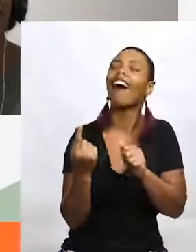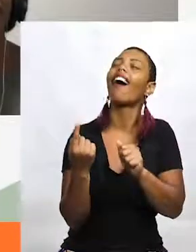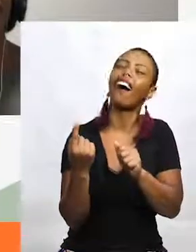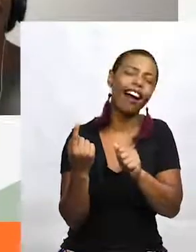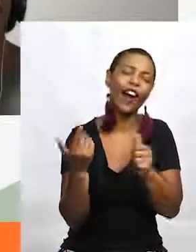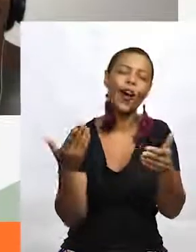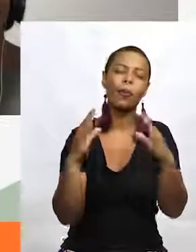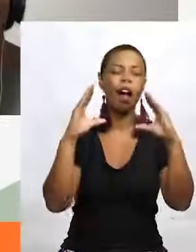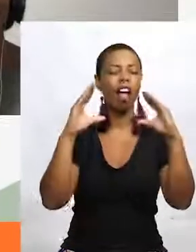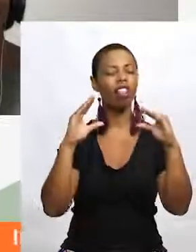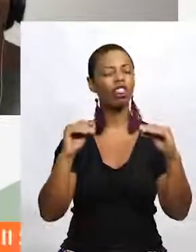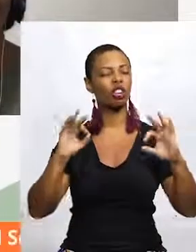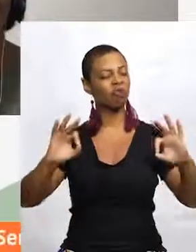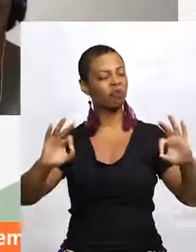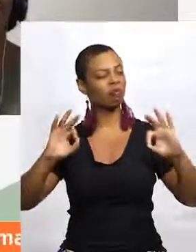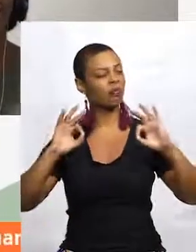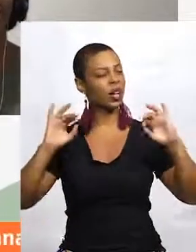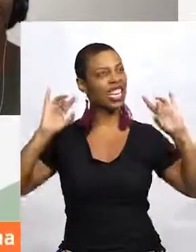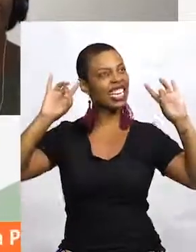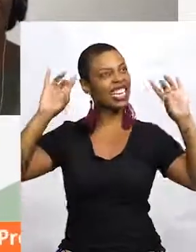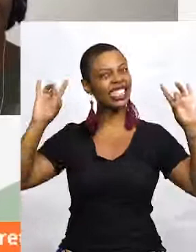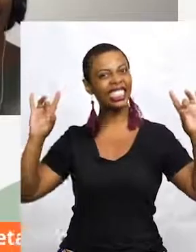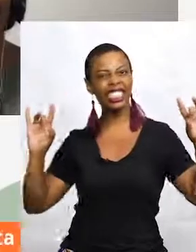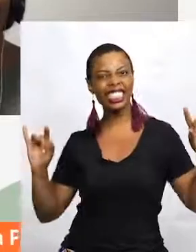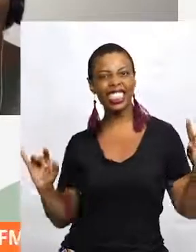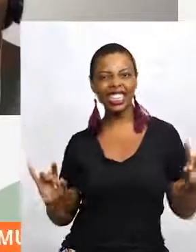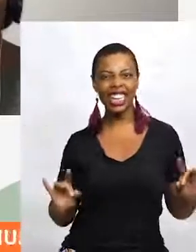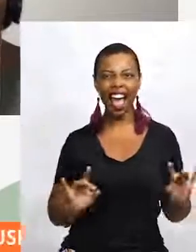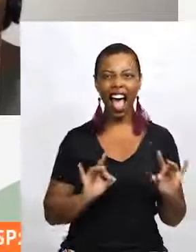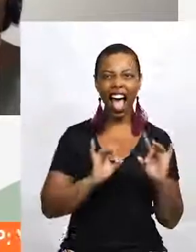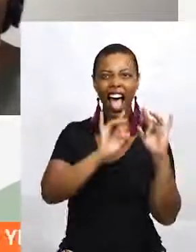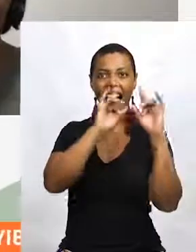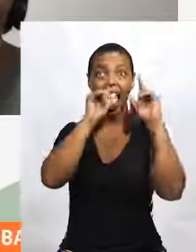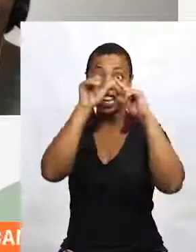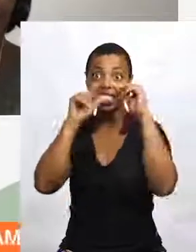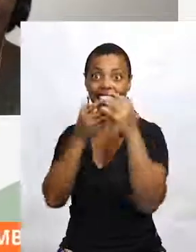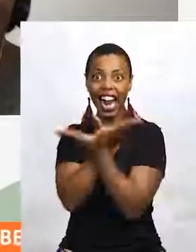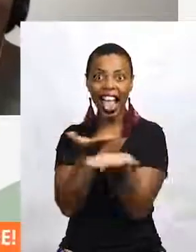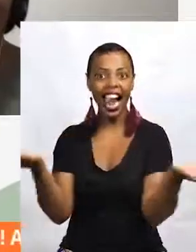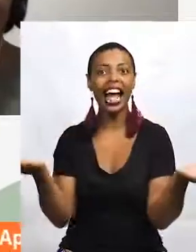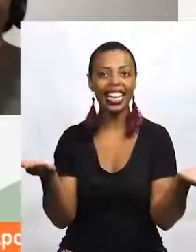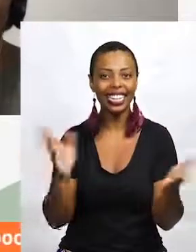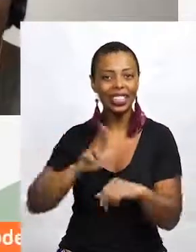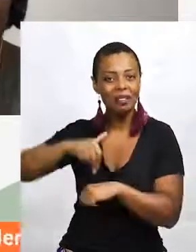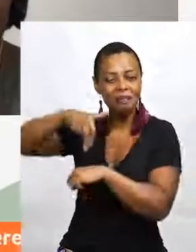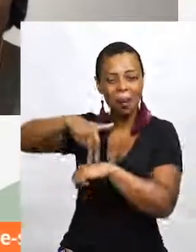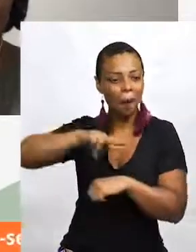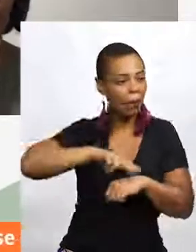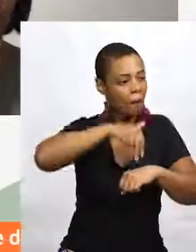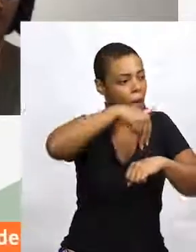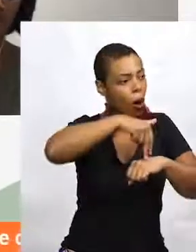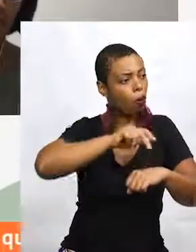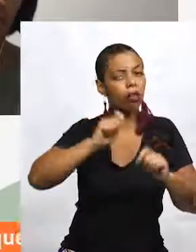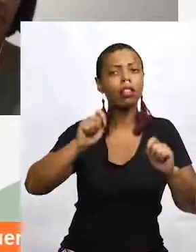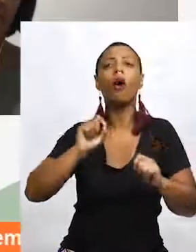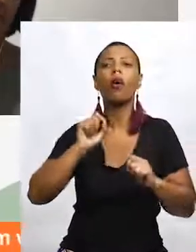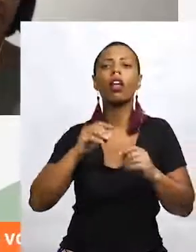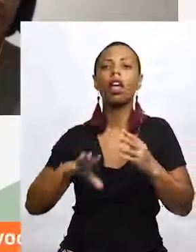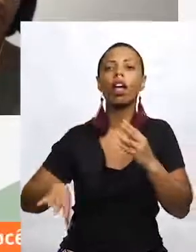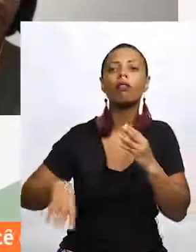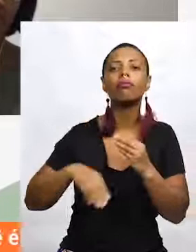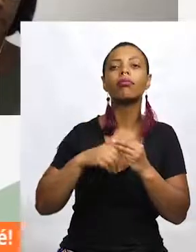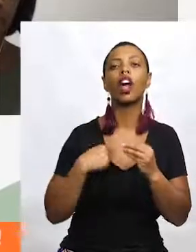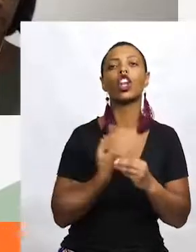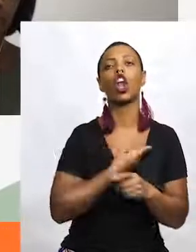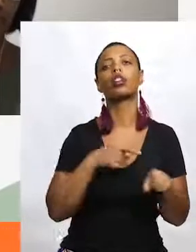glamour, nessa noite de estrelato, que é assim que a gente definiu para vocês, também vai complementar e empoderar mais ainda. E